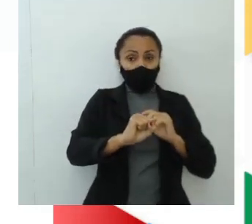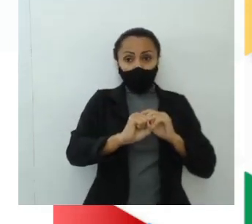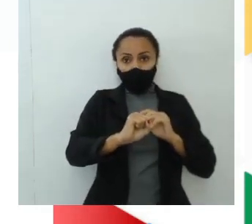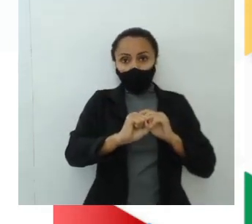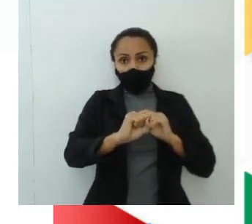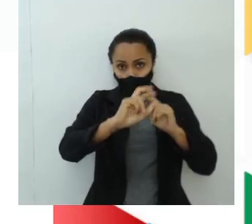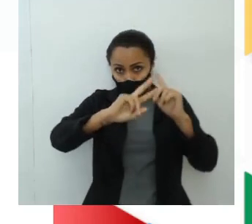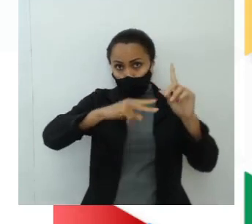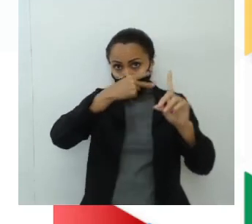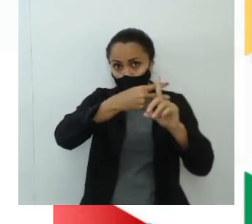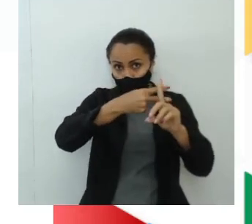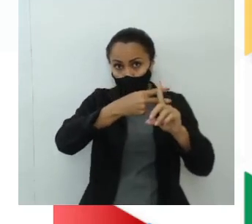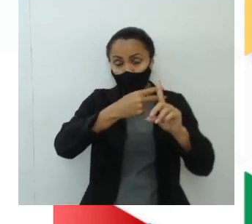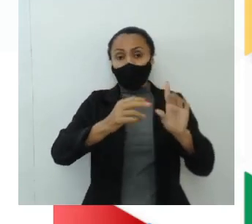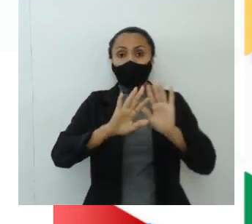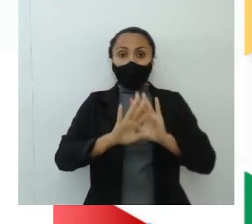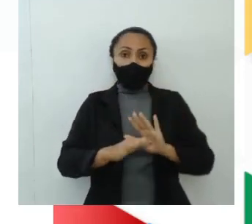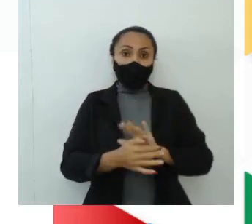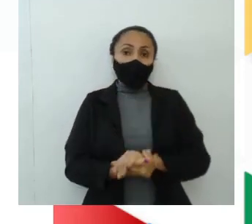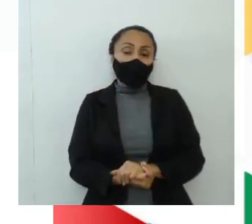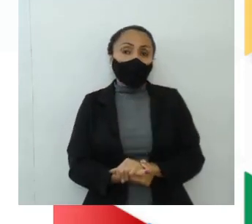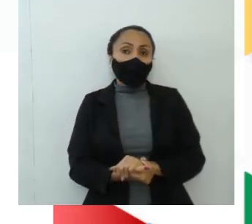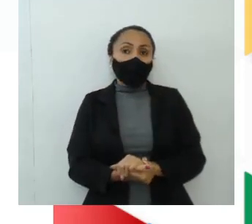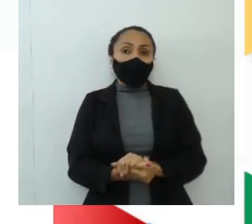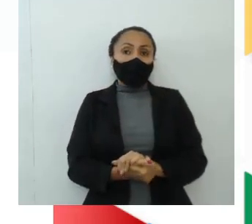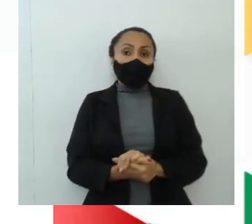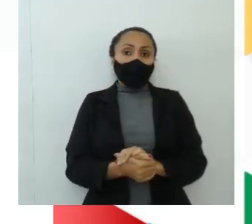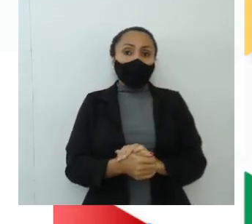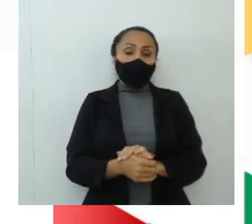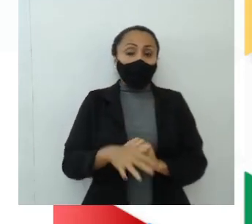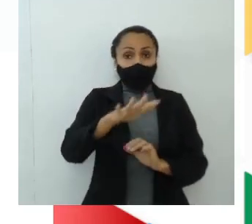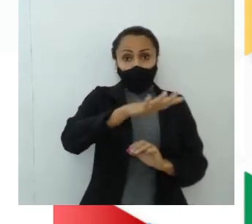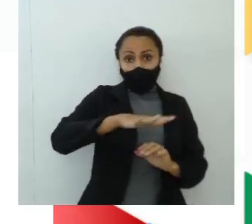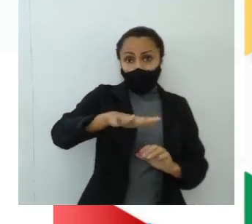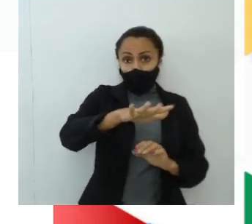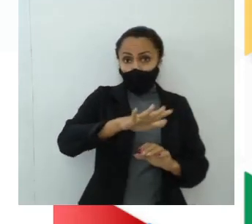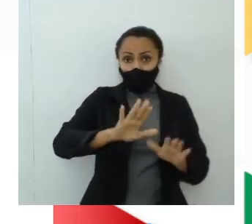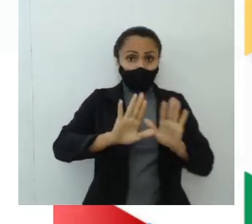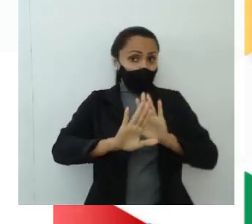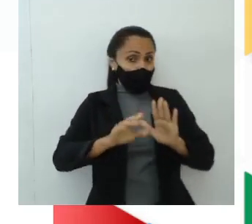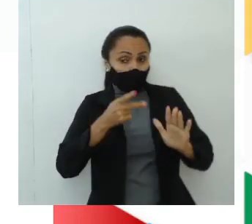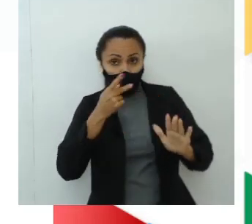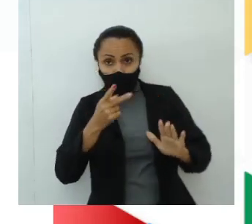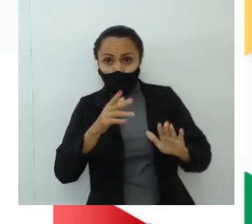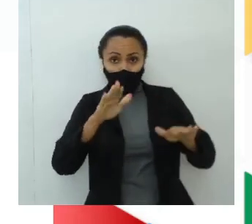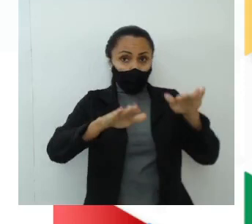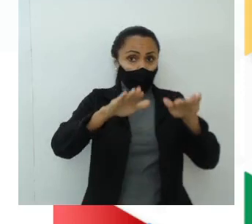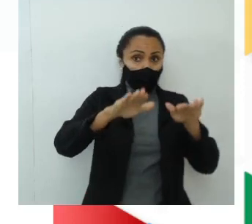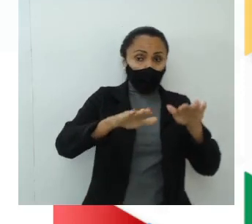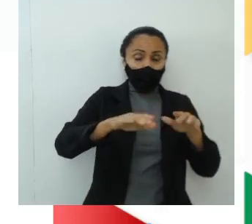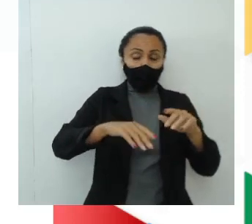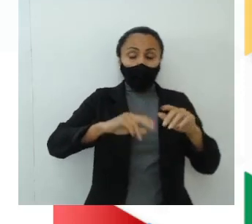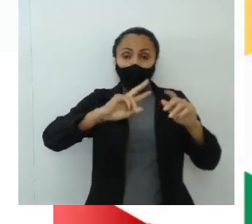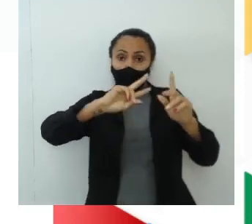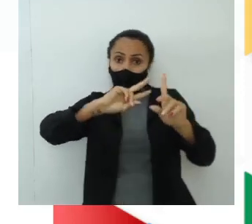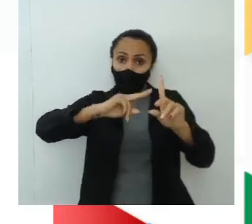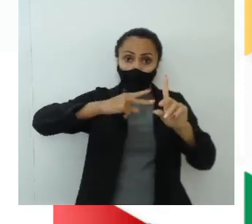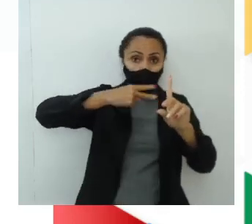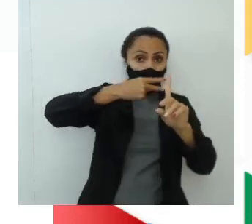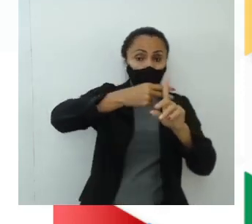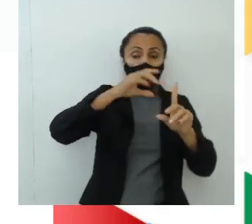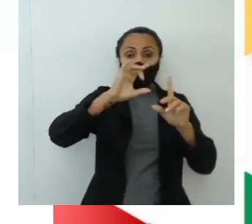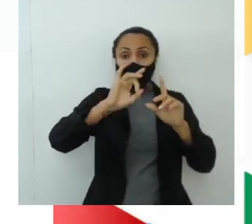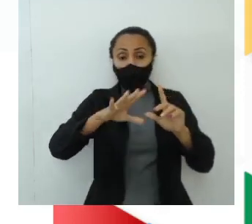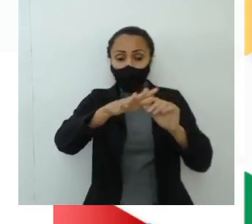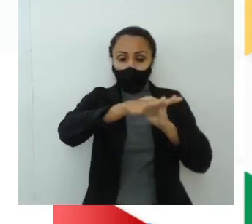tá bom? Mas isso não quer dizer que a área vai ser proporcional, de forma alguma. Ele dobrou só o perímetro, tá?